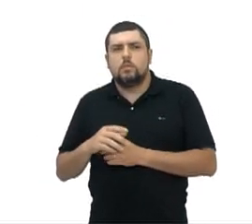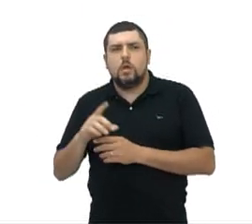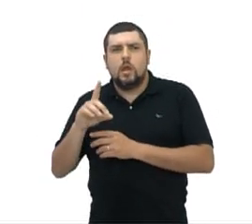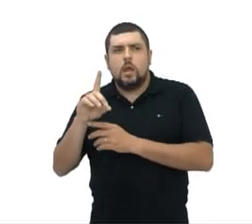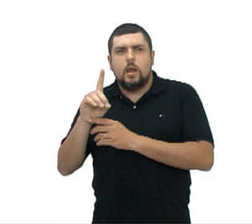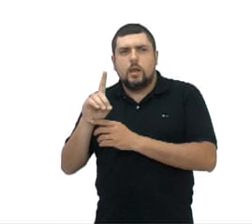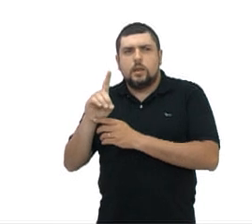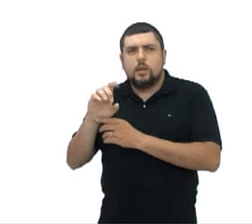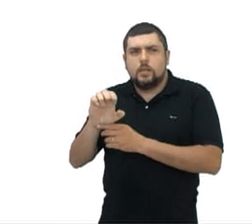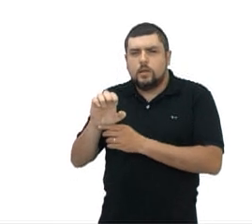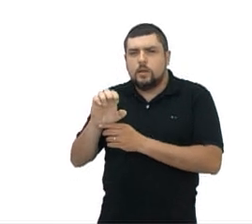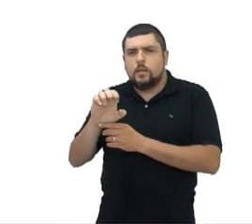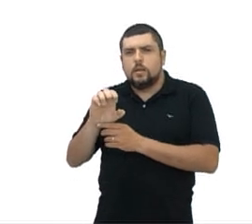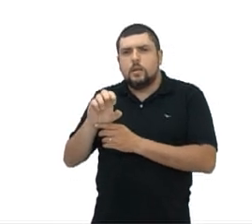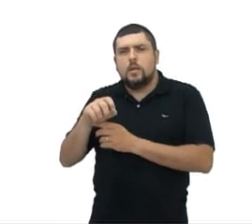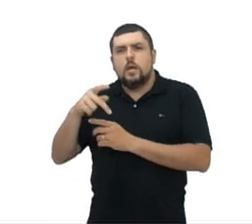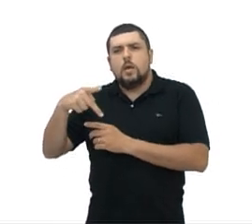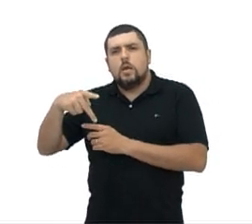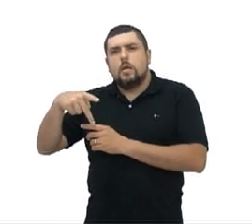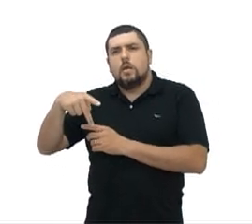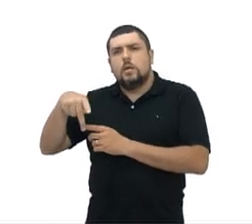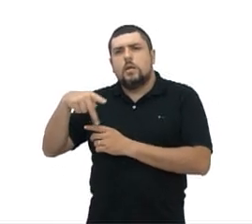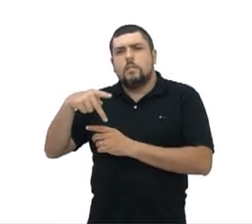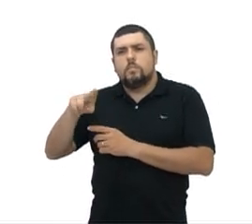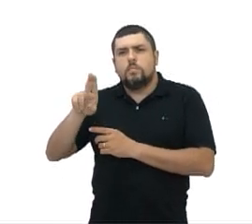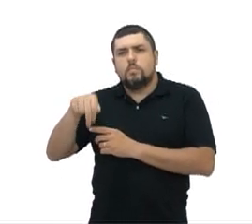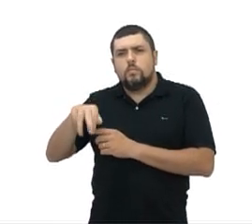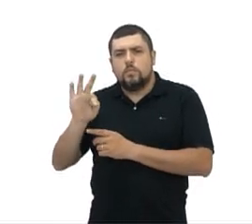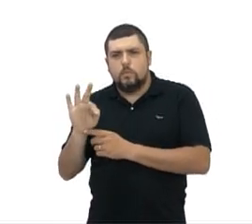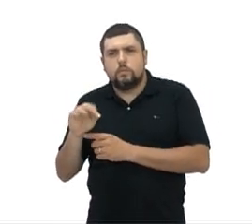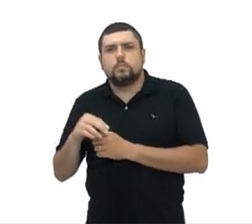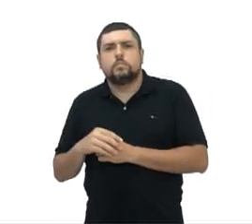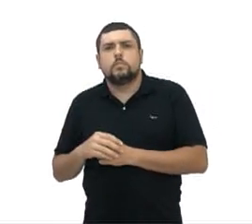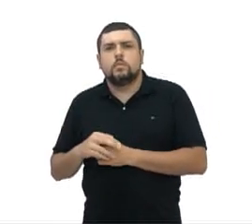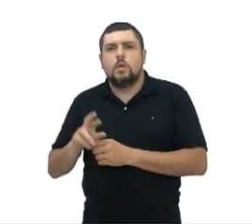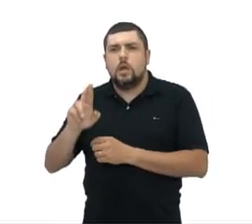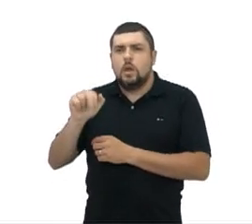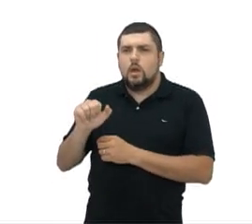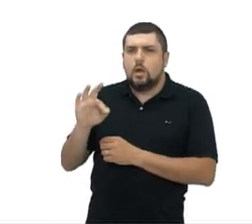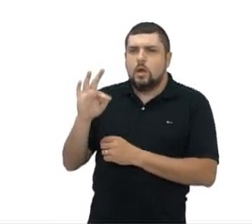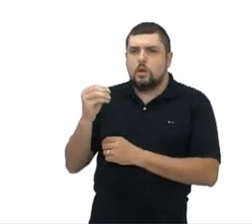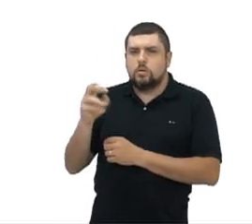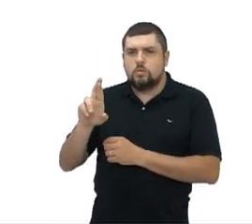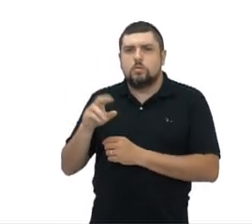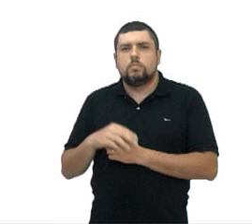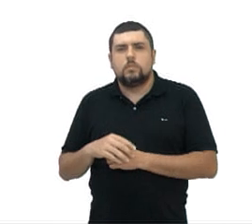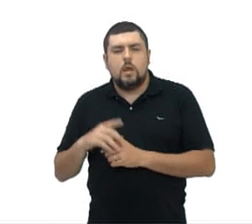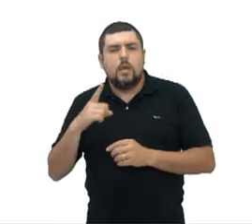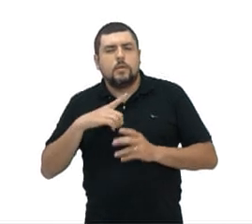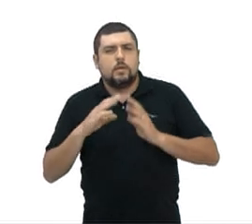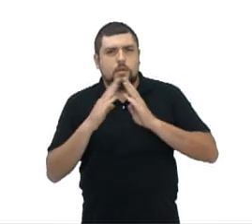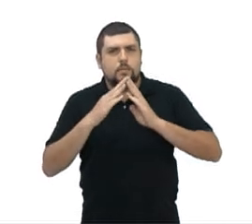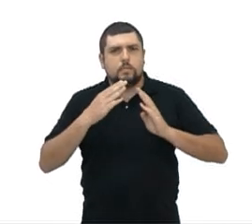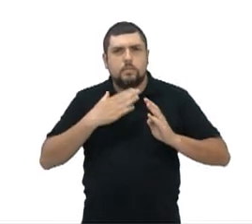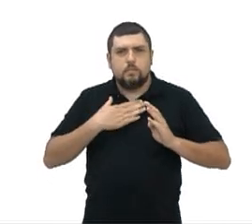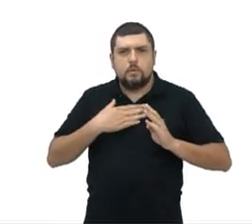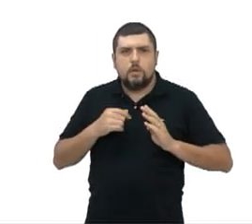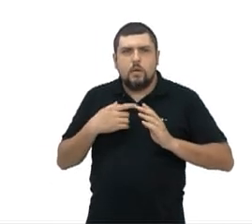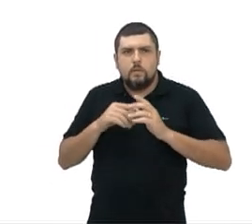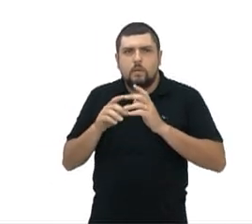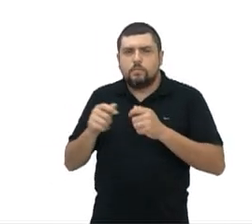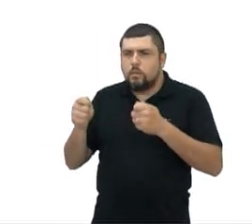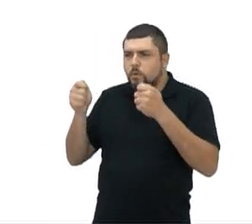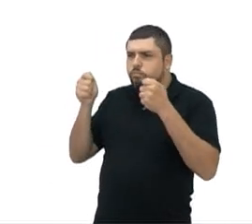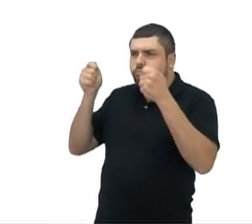deus senhor de Punti, assim considerado por trazer a deusa Hathor. Deusa Hathor, eu tenho inclusive na minha casa, a deusa Hathor é a deusa do amor,